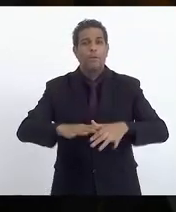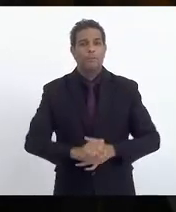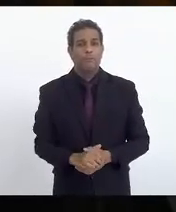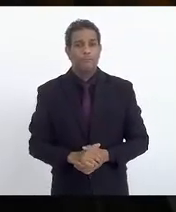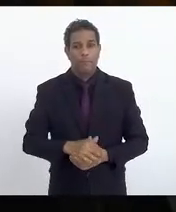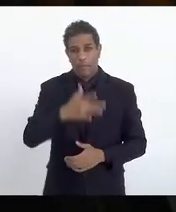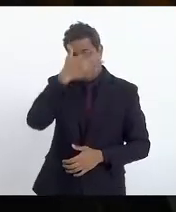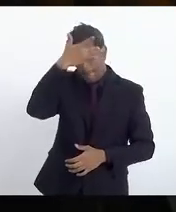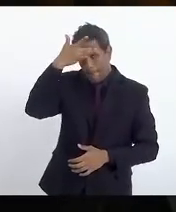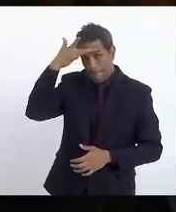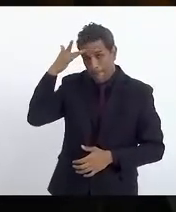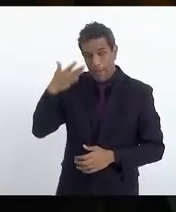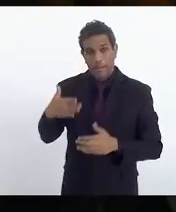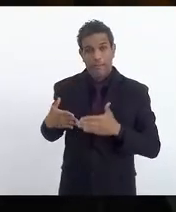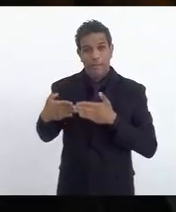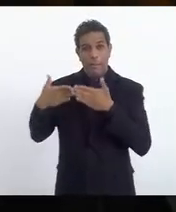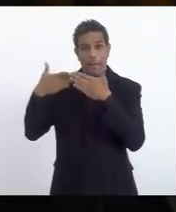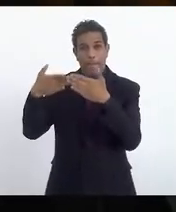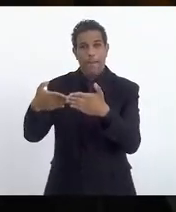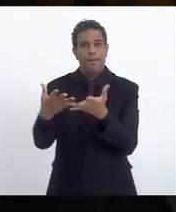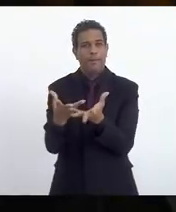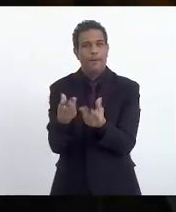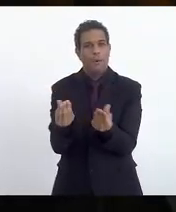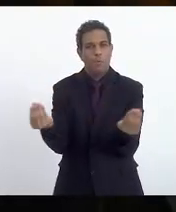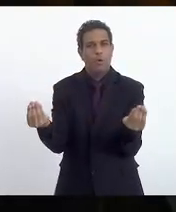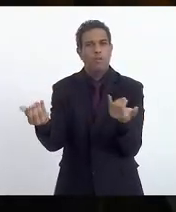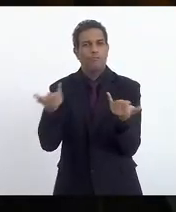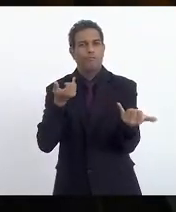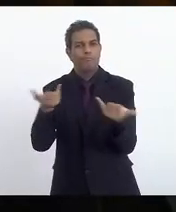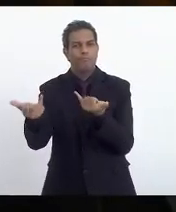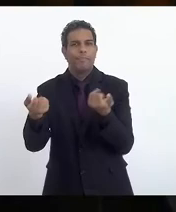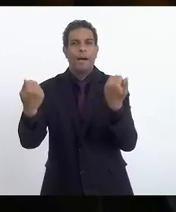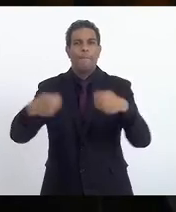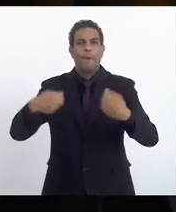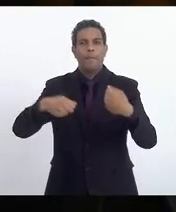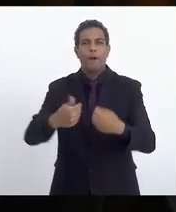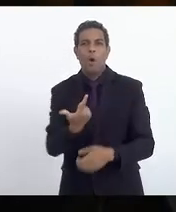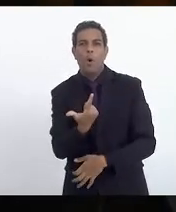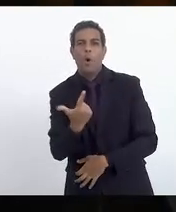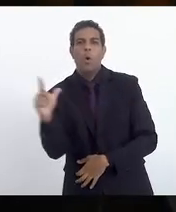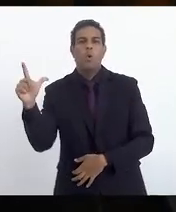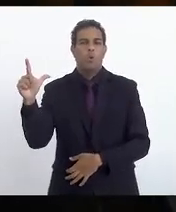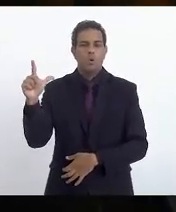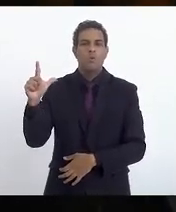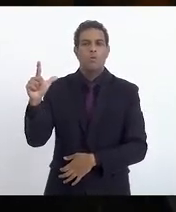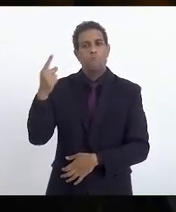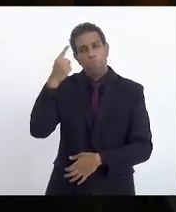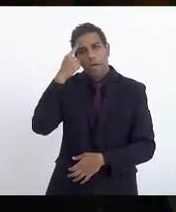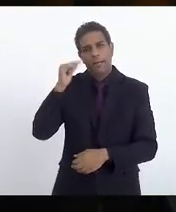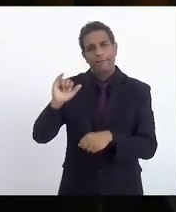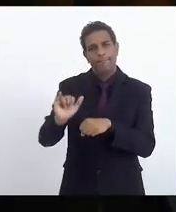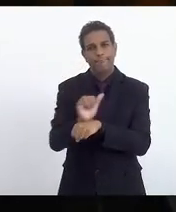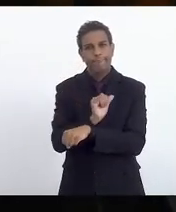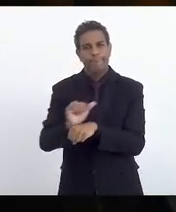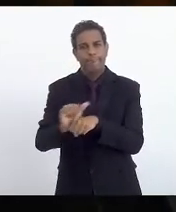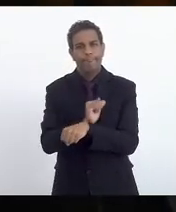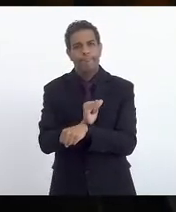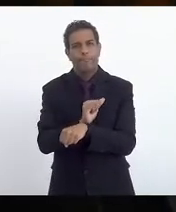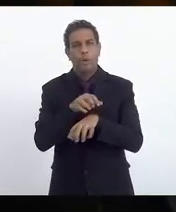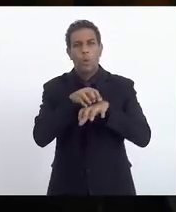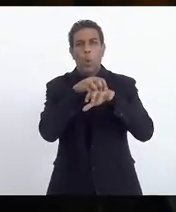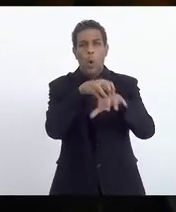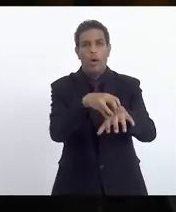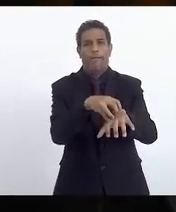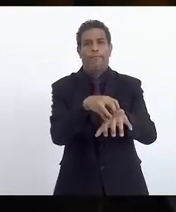porque as pessoas que pegam a barca pode Muitas delas precisam depois fazer um outro um outro outro trajeto no